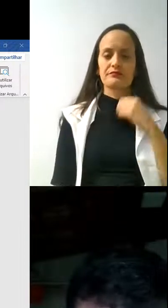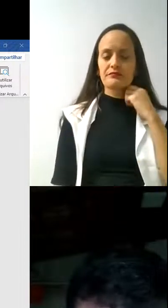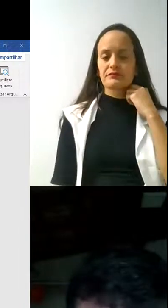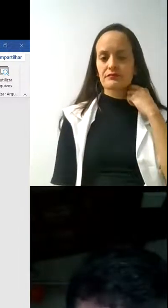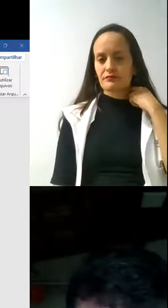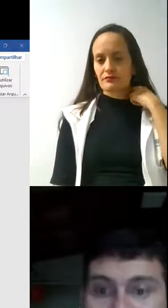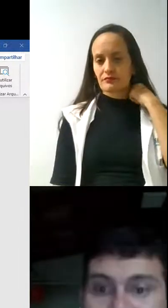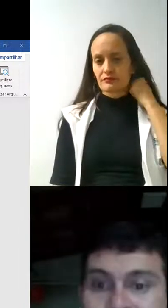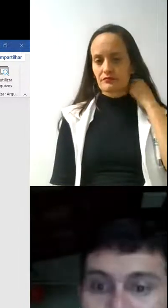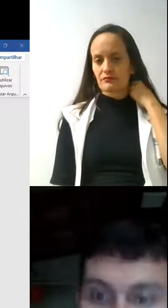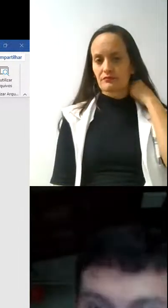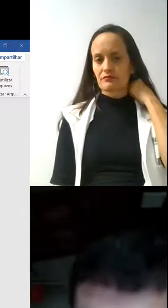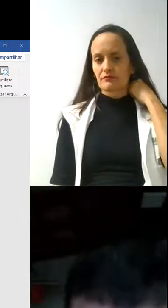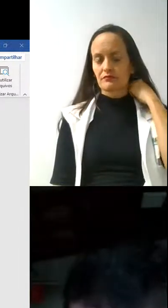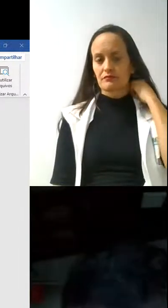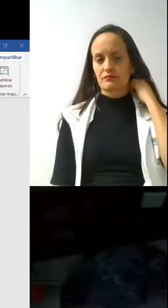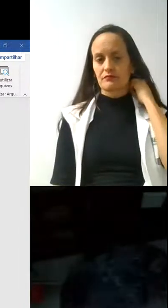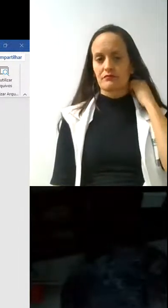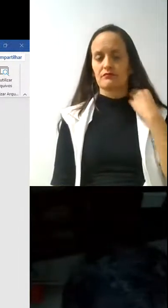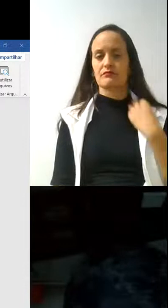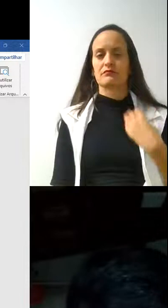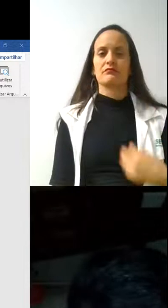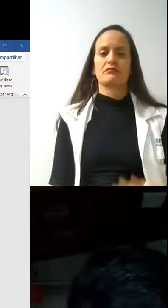Tá bom, vou ver aqui. Beleza.